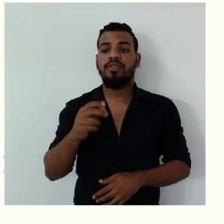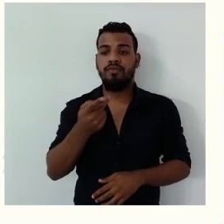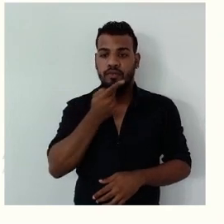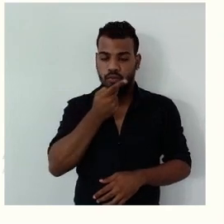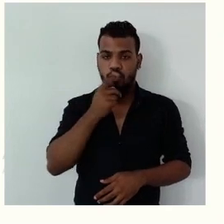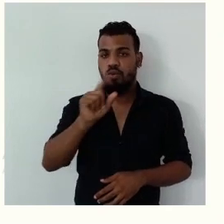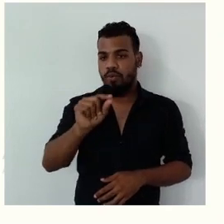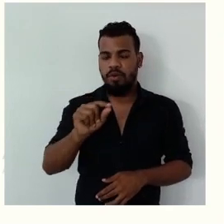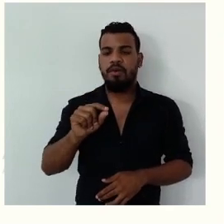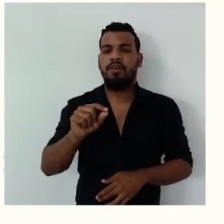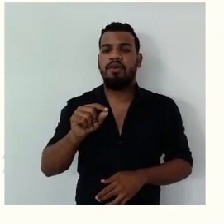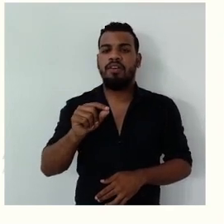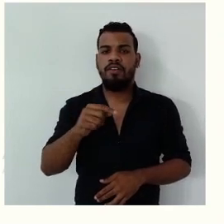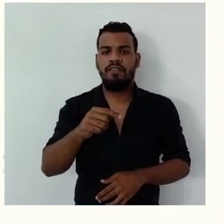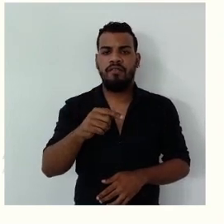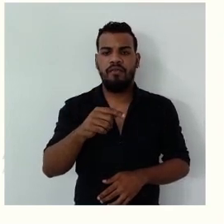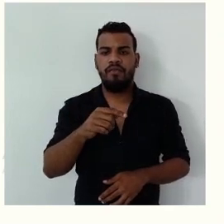gastou